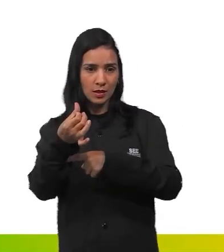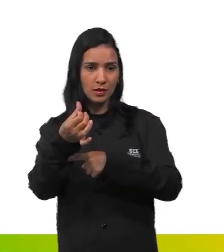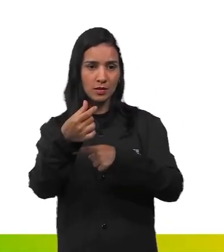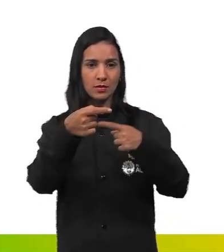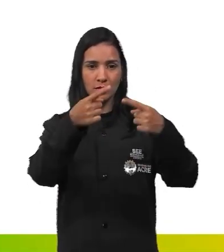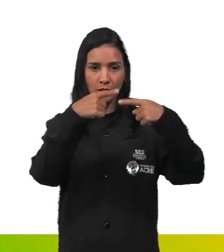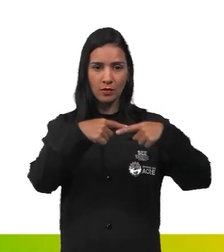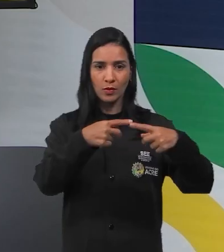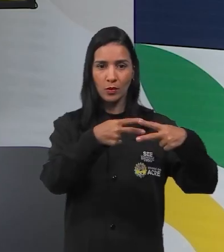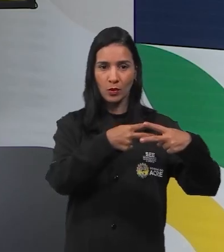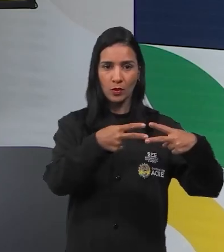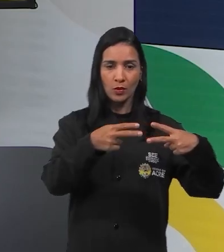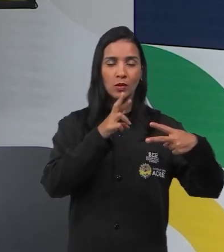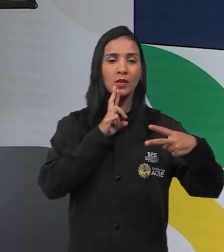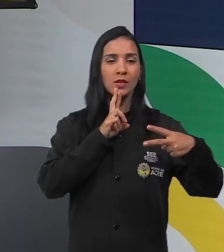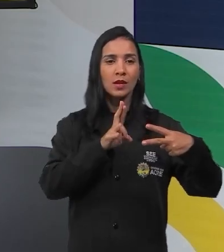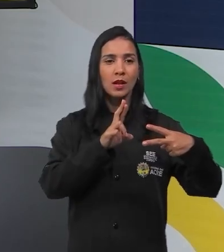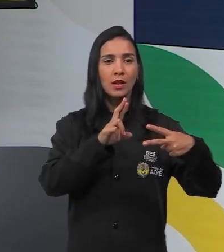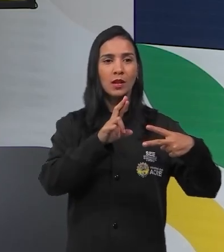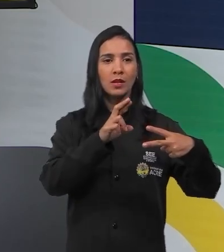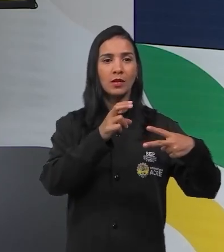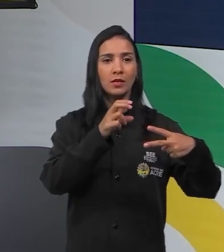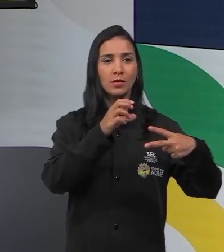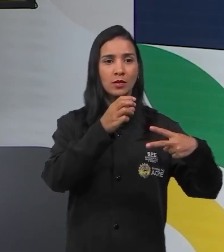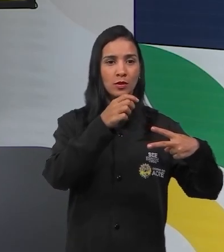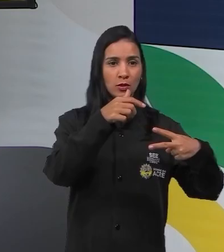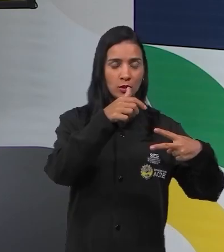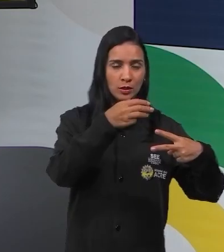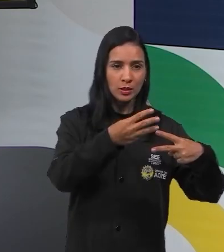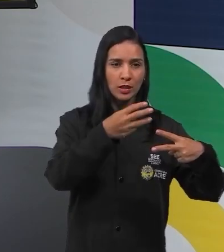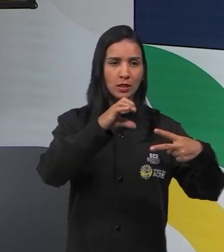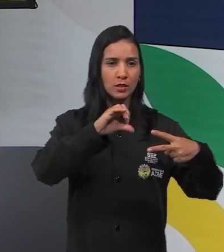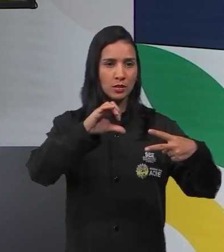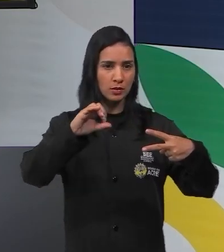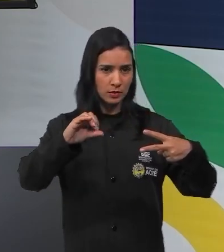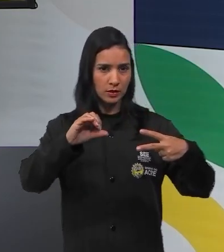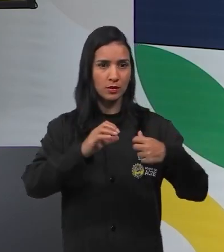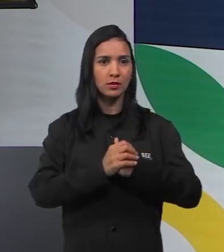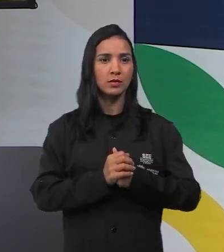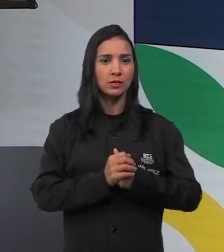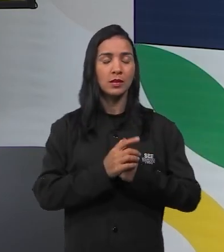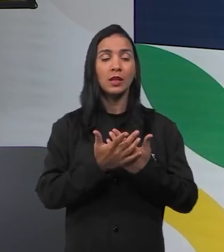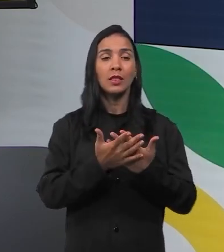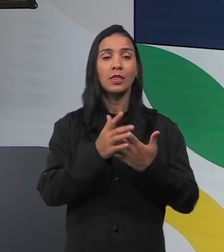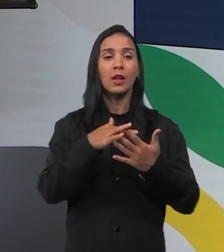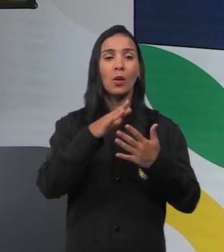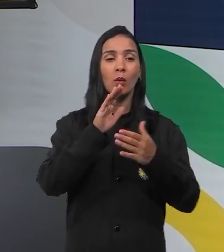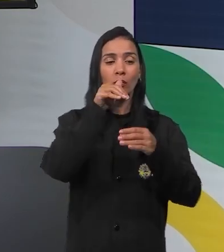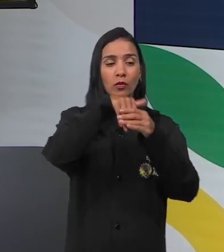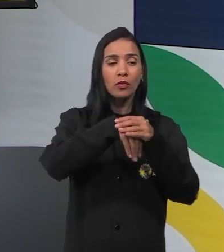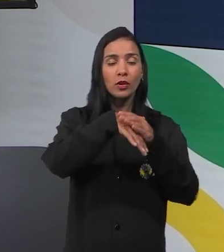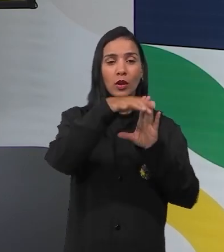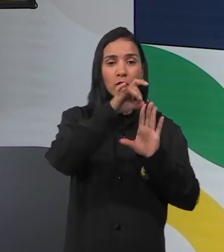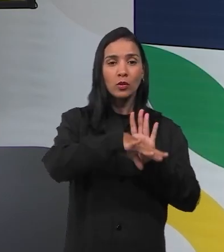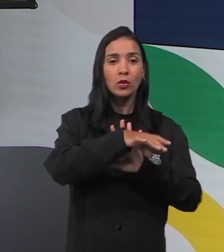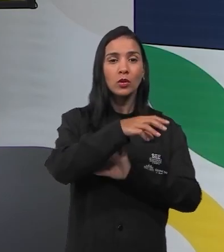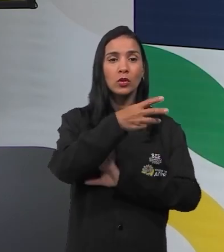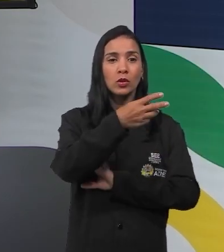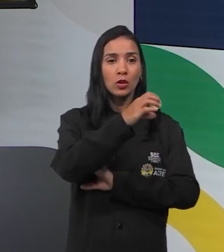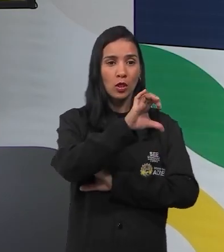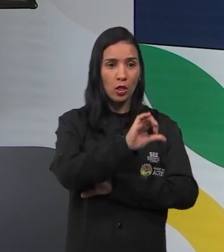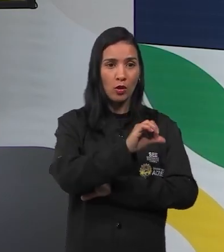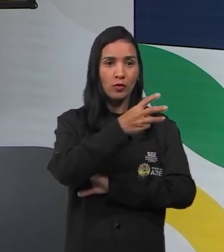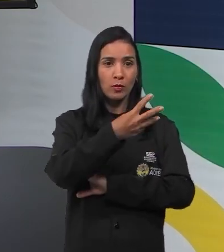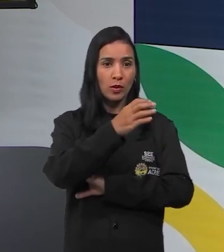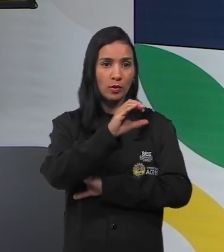9.300. Então, ao final do período, ela terá depositado R$9.300. Veja que não é